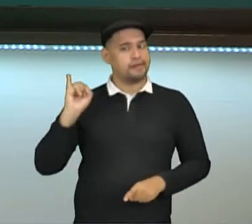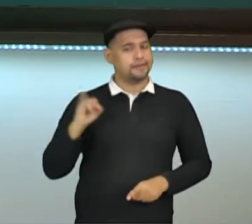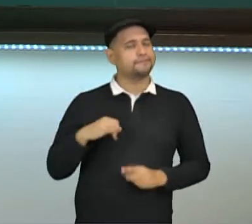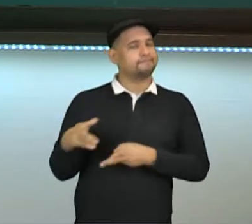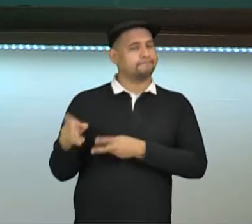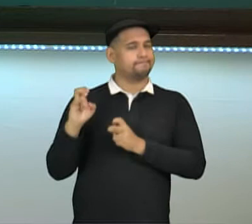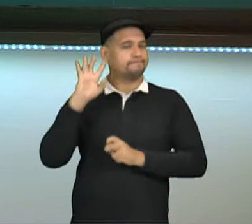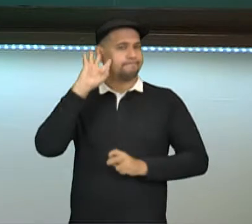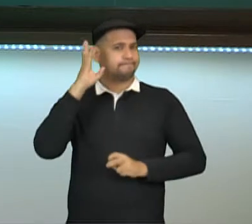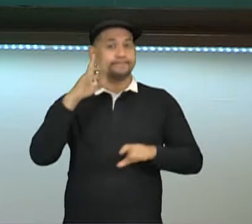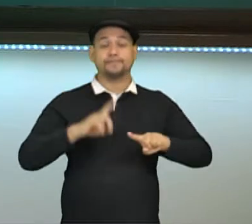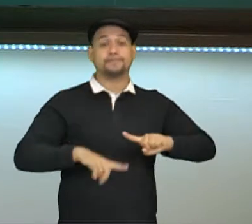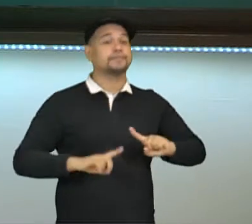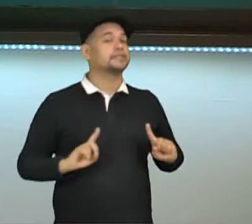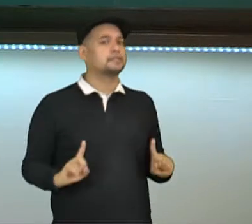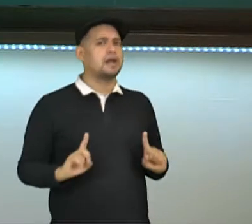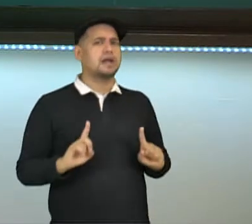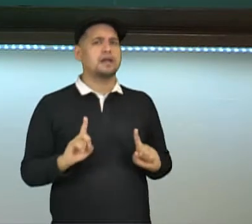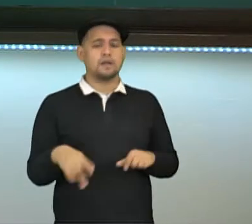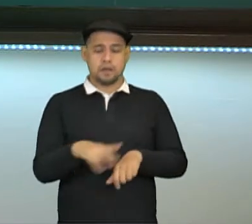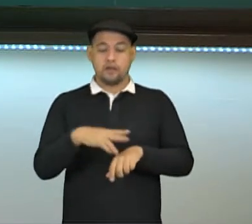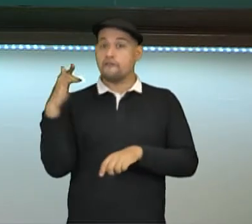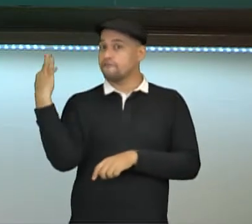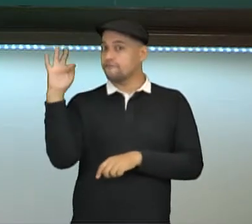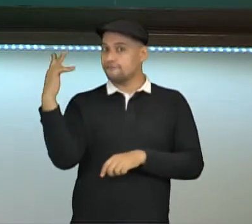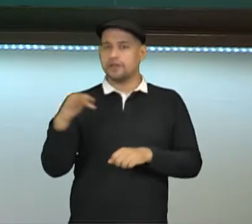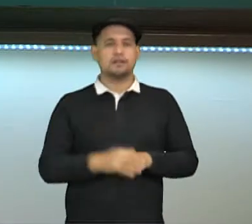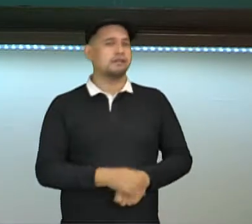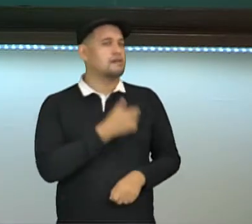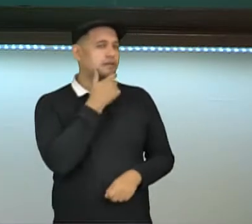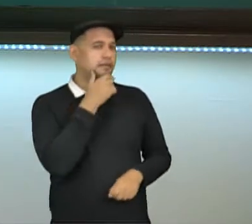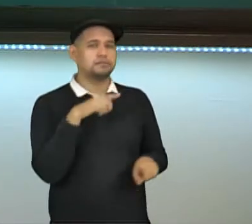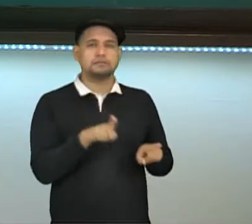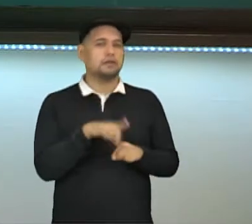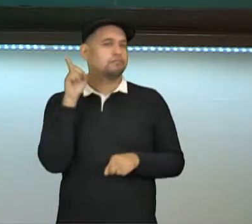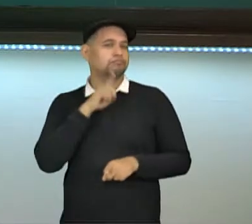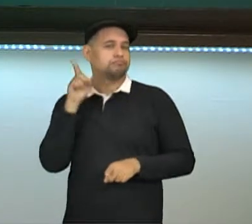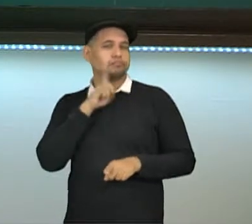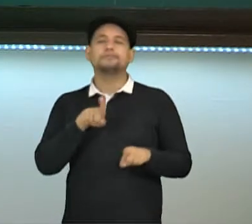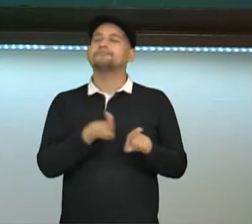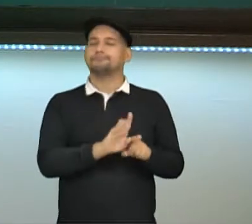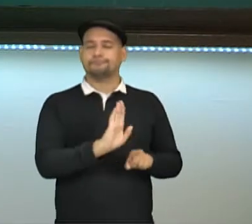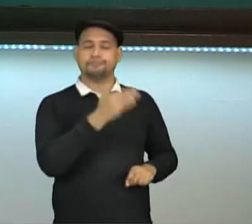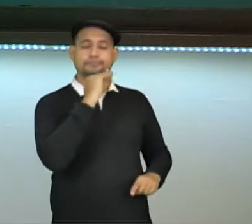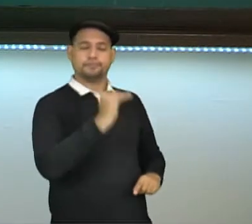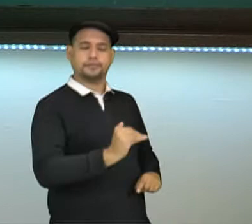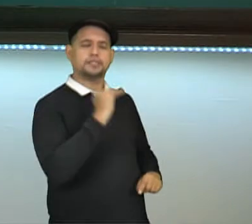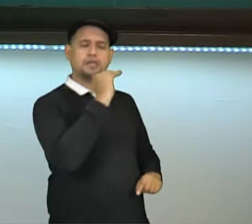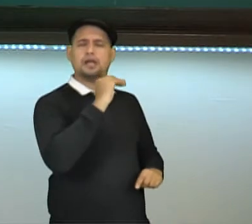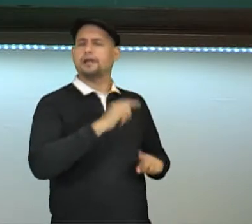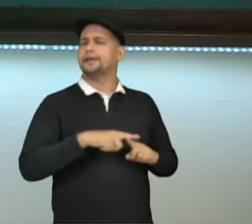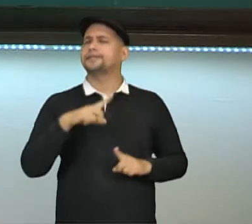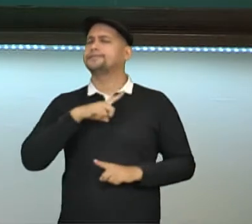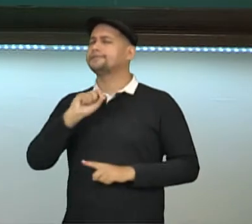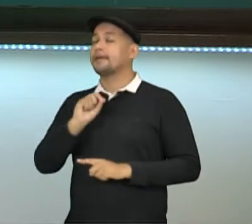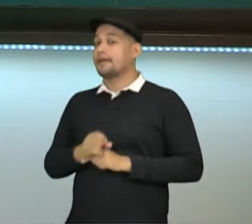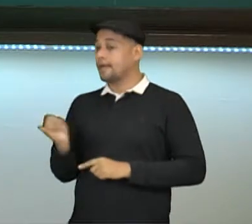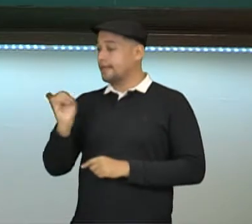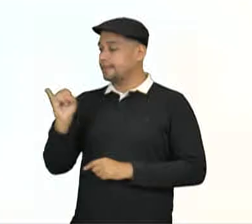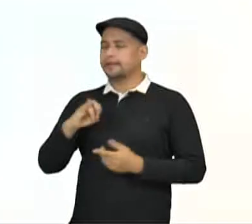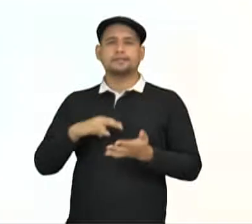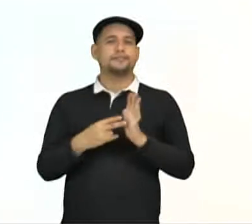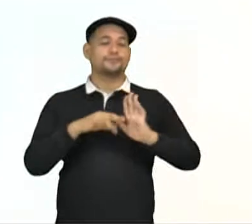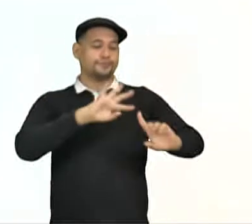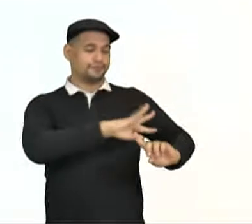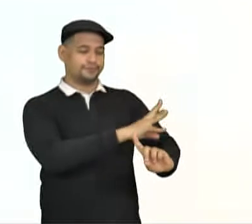nesse momento. E França, Inglaterra e Estados Unidos já estavam lá, e a Itália estava parada ainda. E o que a gente vai ter? A Itália era o berço da tradição